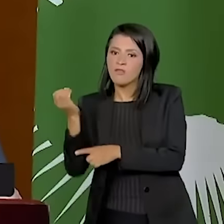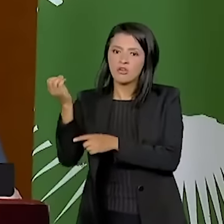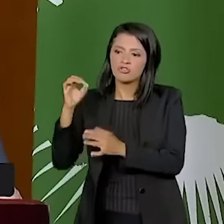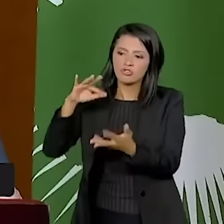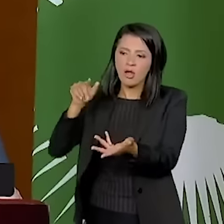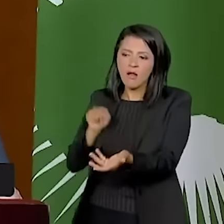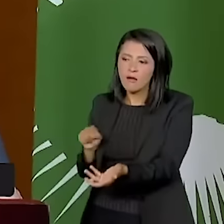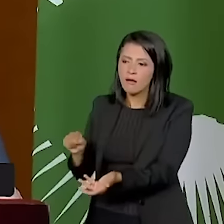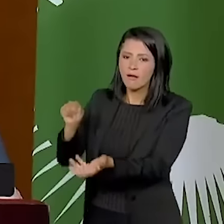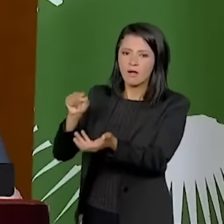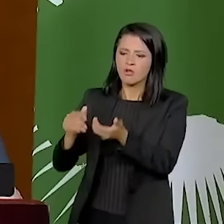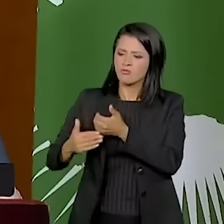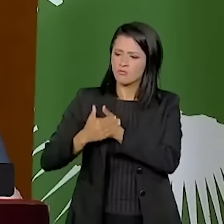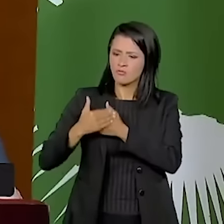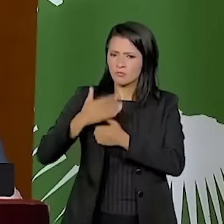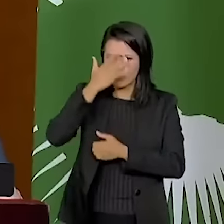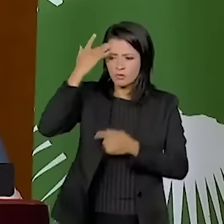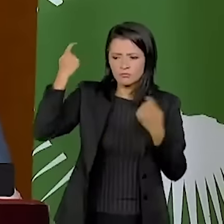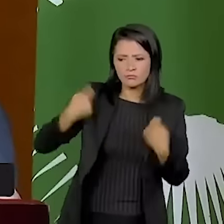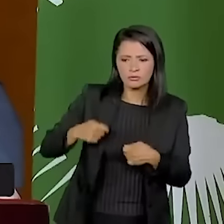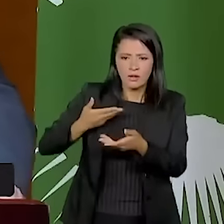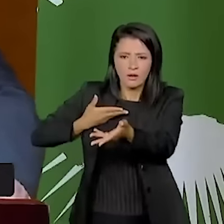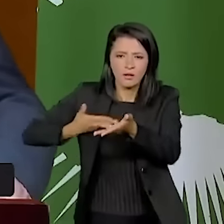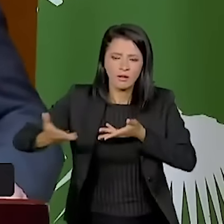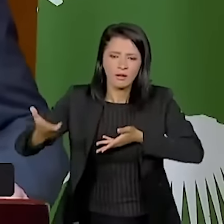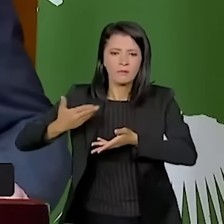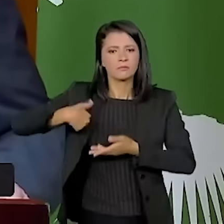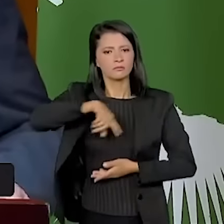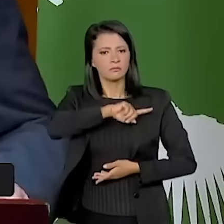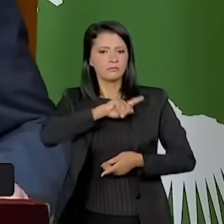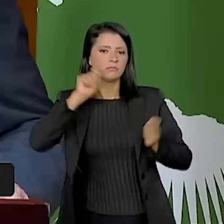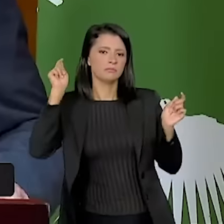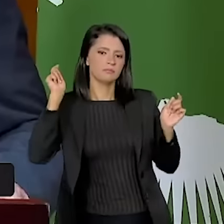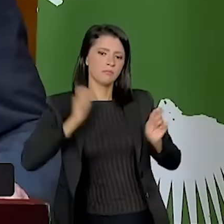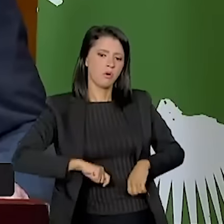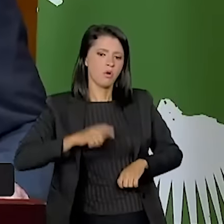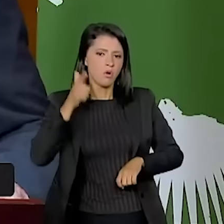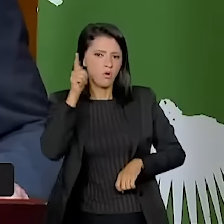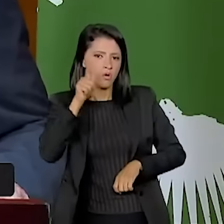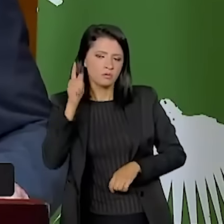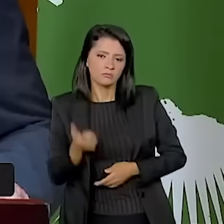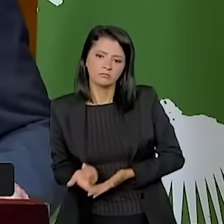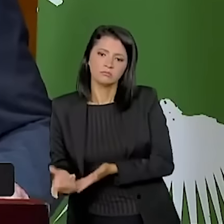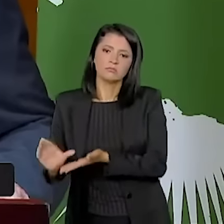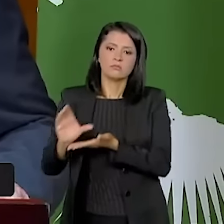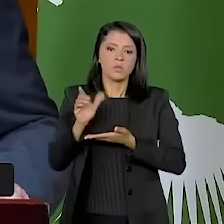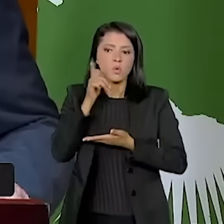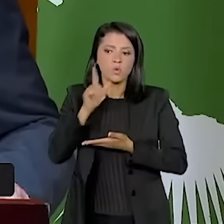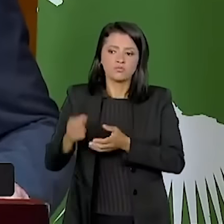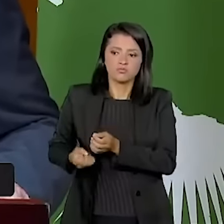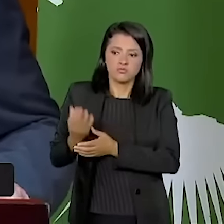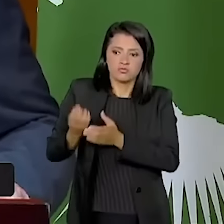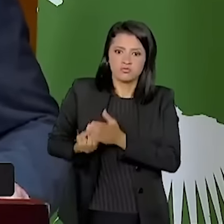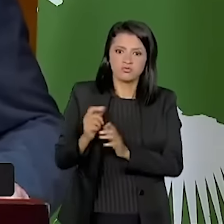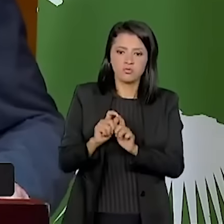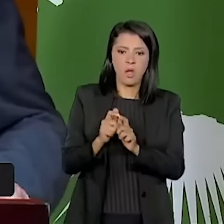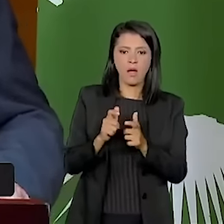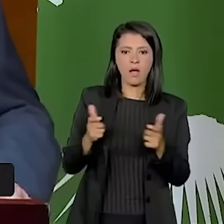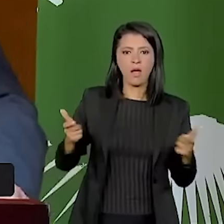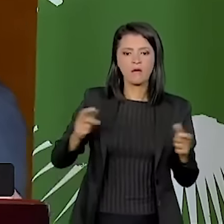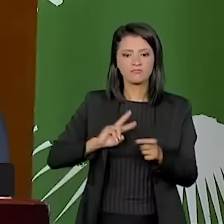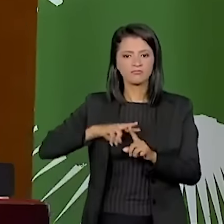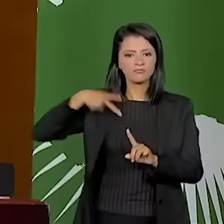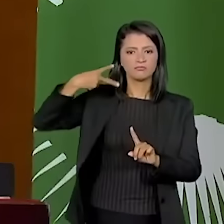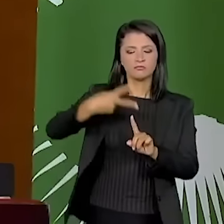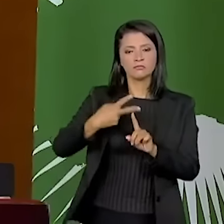com todas as pessoas necessárias para que a gente possa vender aquilo que o Brasil seja capaz de produzir e para que a